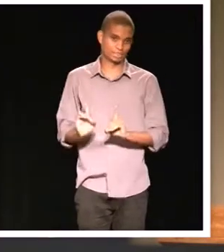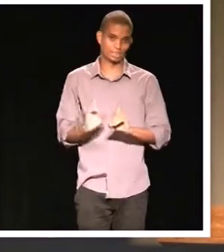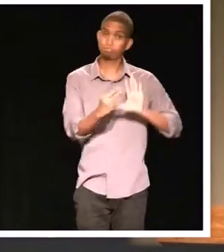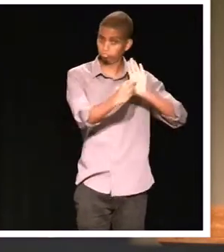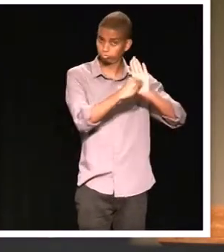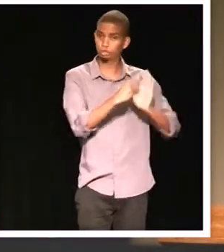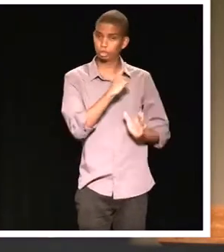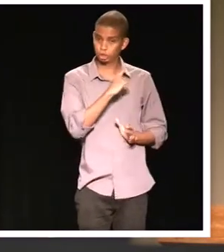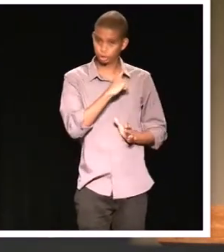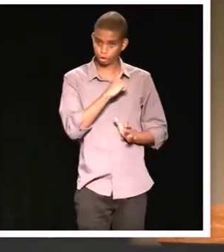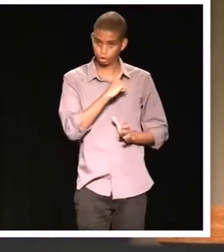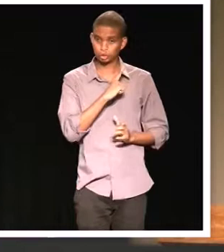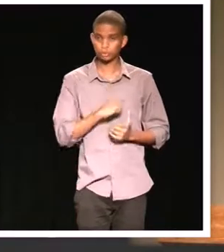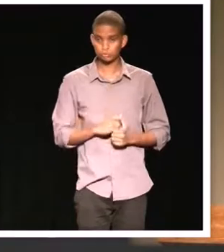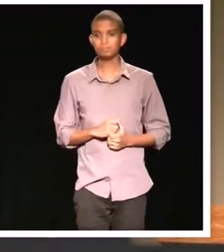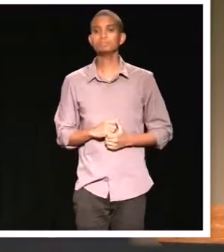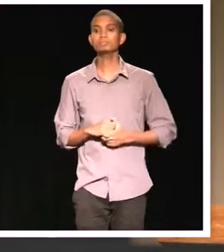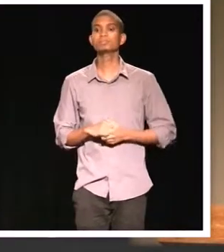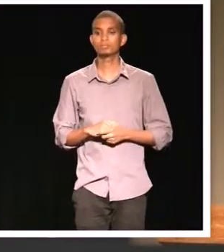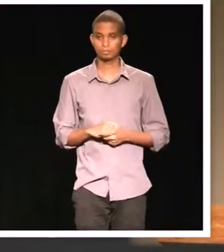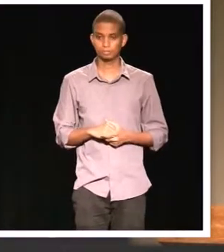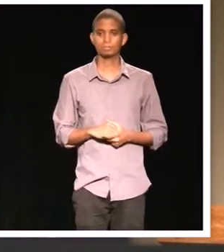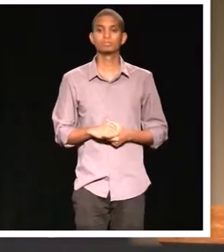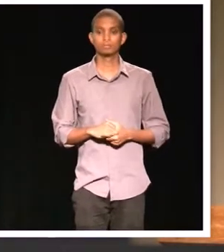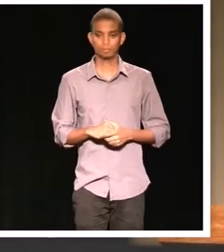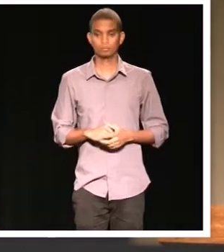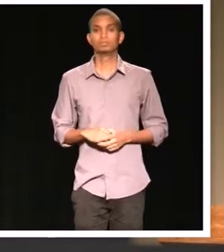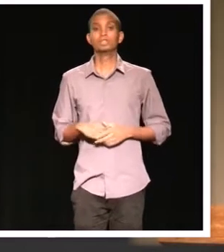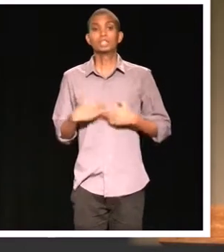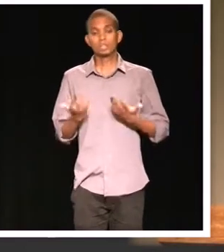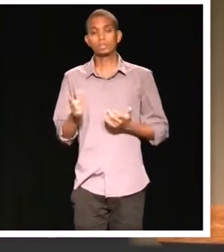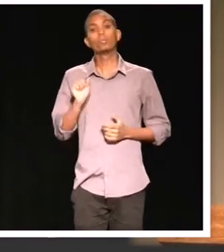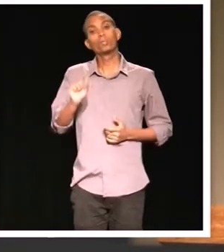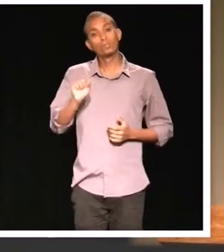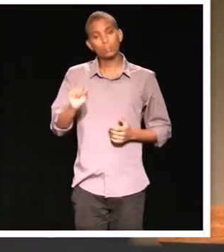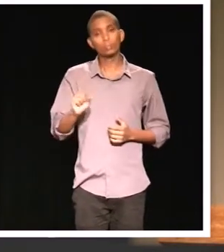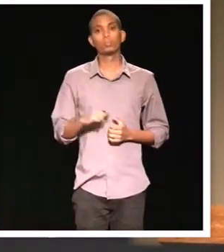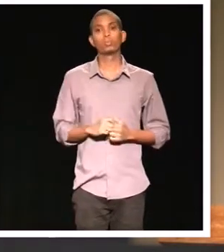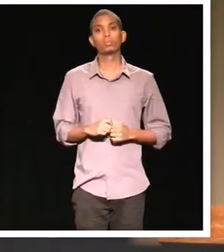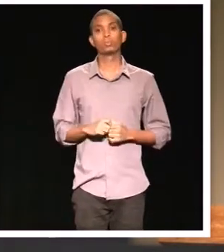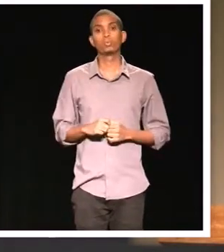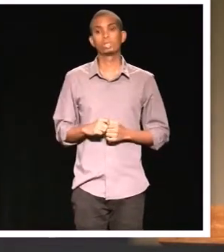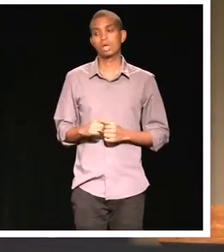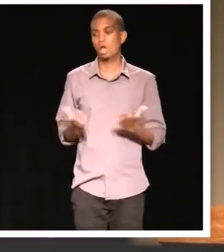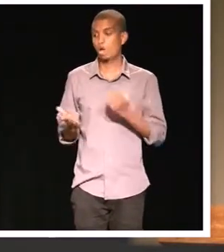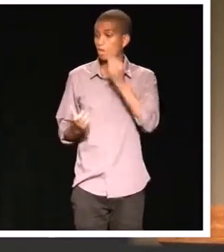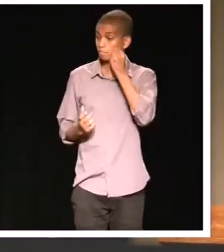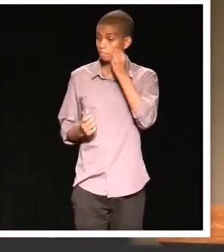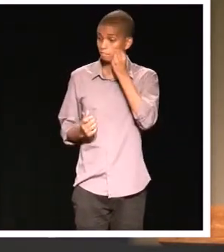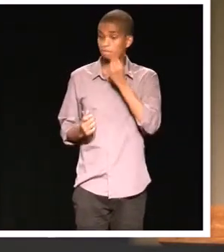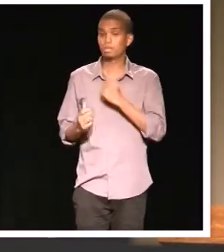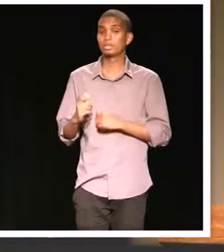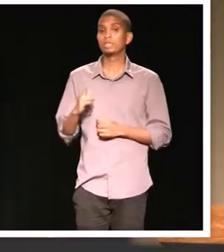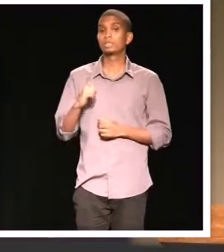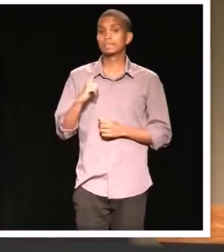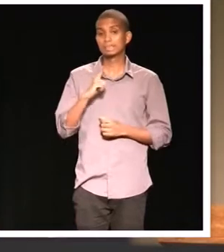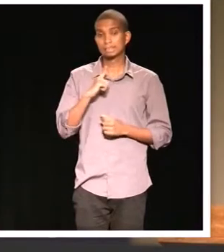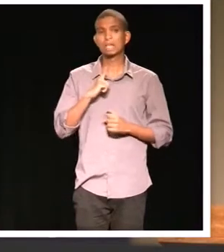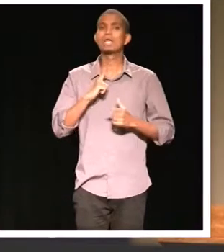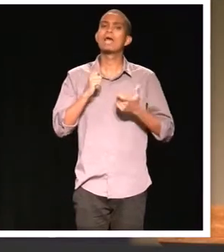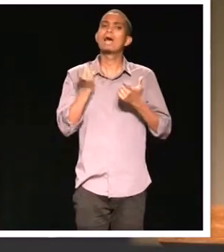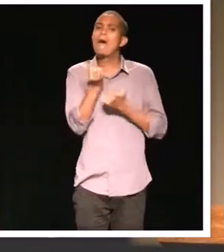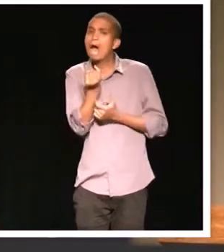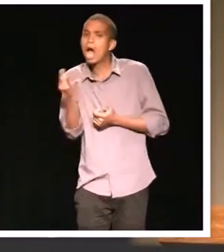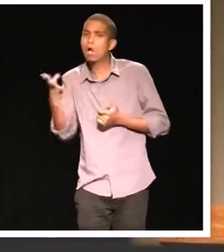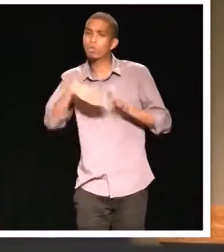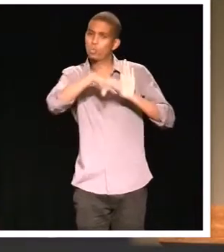Entanto, pessoas com deficiência, se estabelece lá, agora vamos ver, algumas